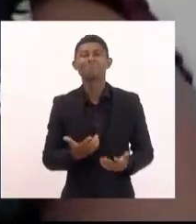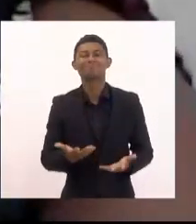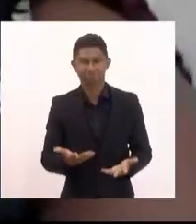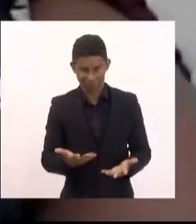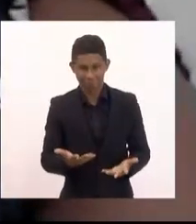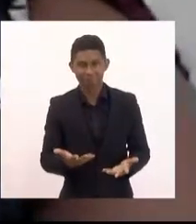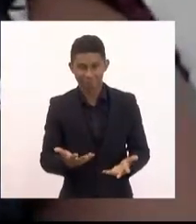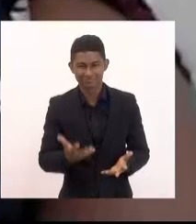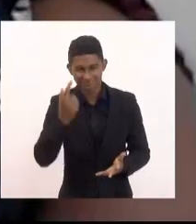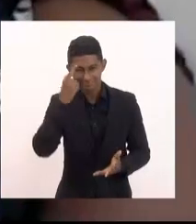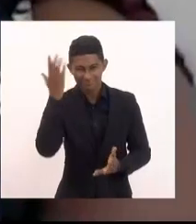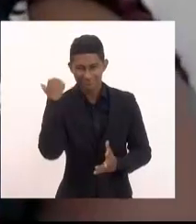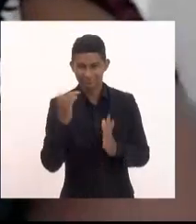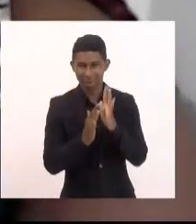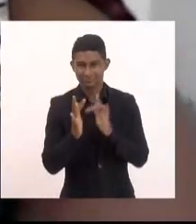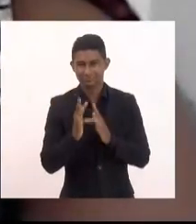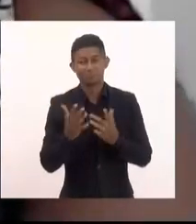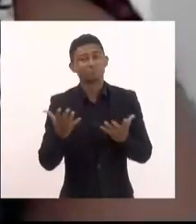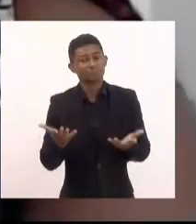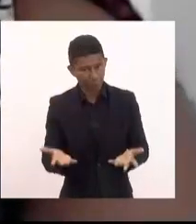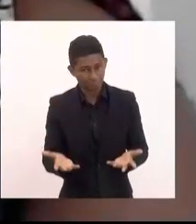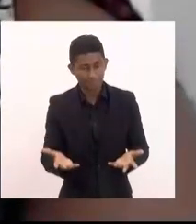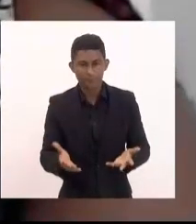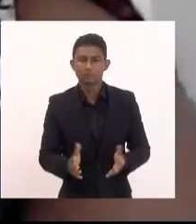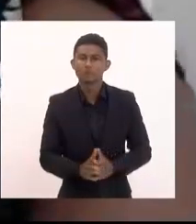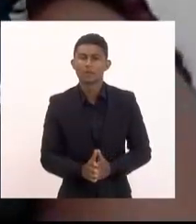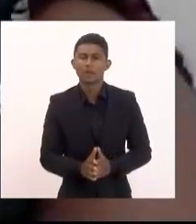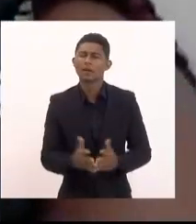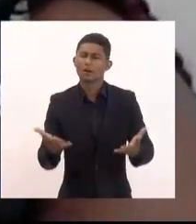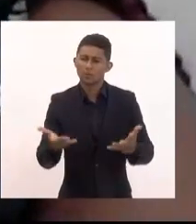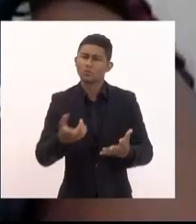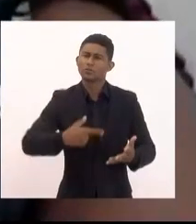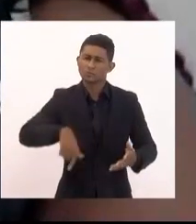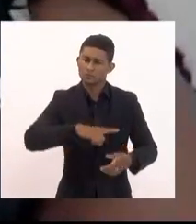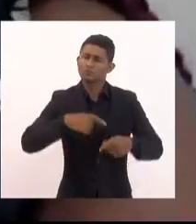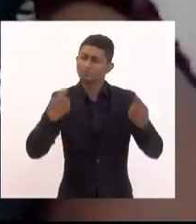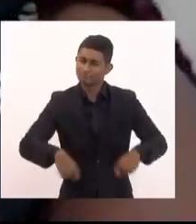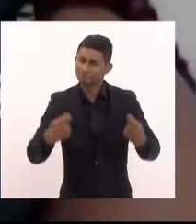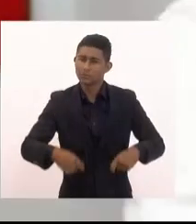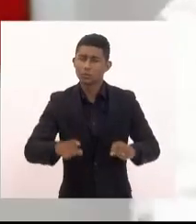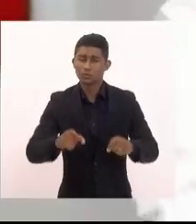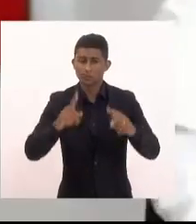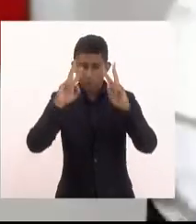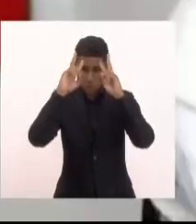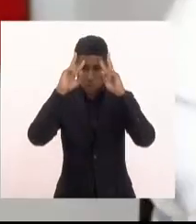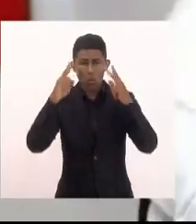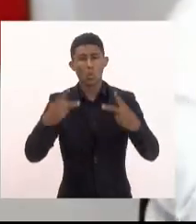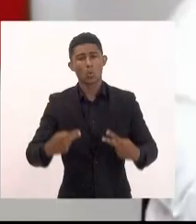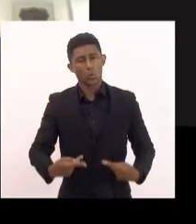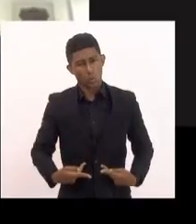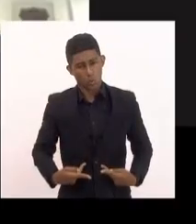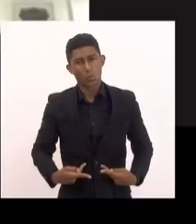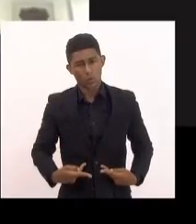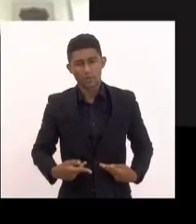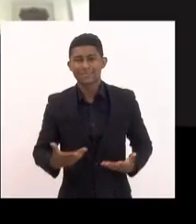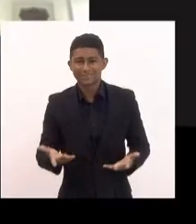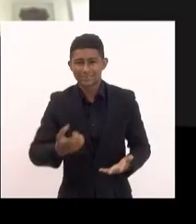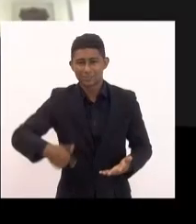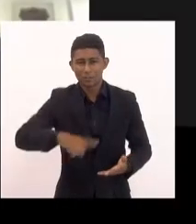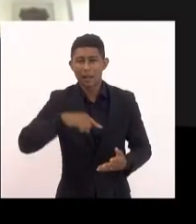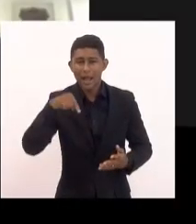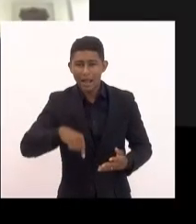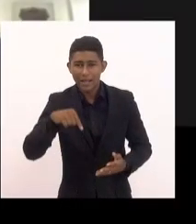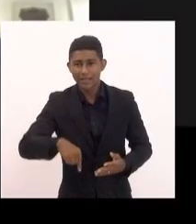Então, que a gente possa, né, com humanidade, olhar e usar esse lugar de poder que